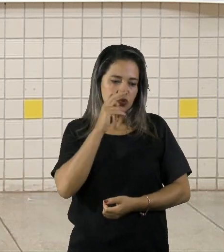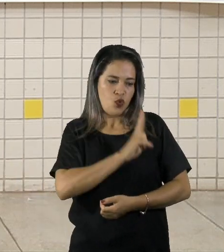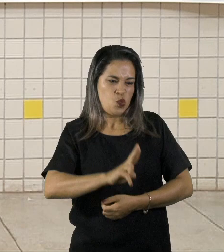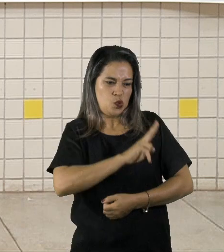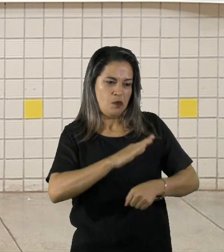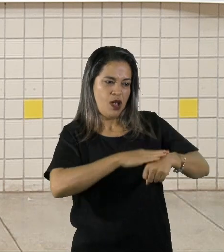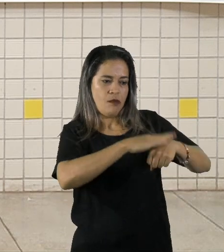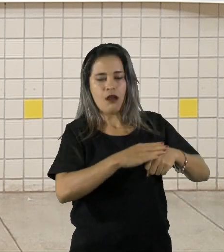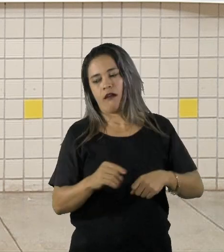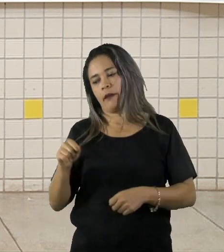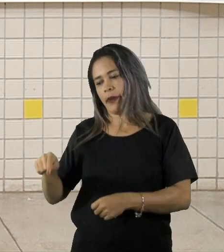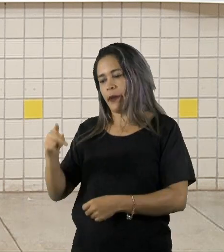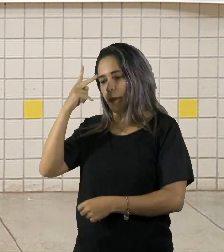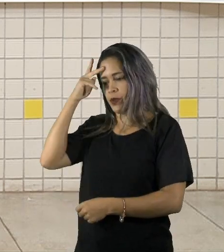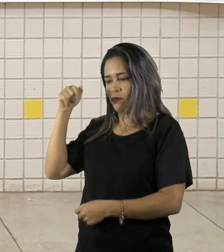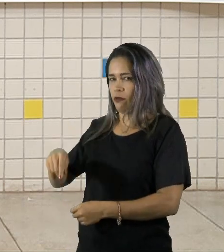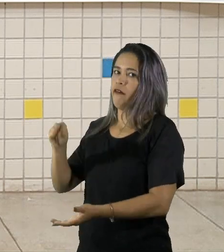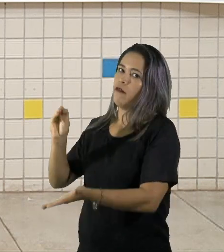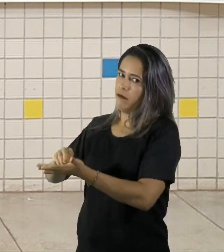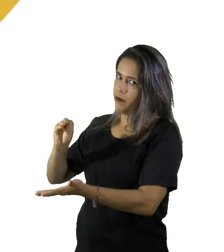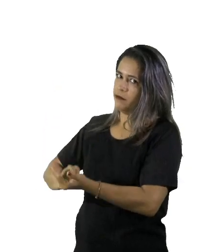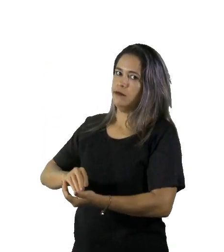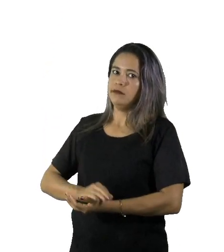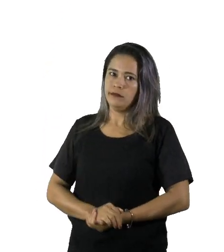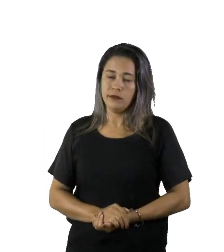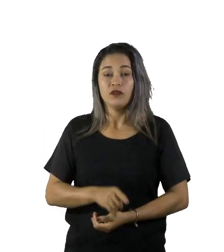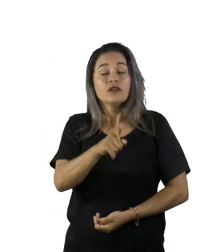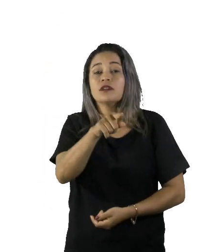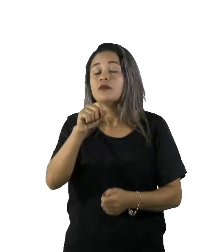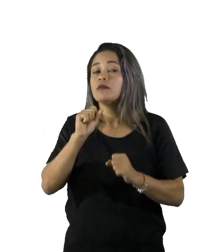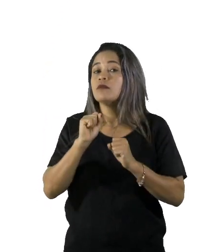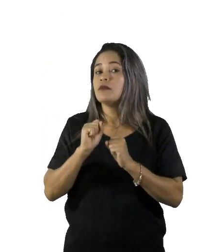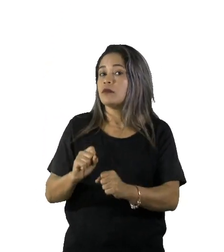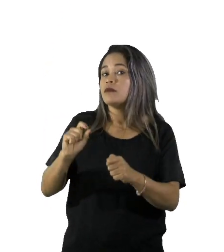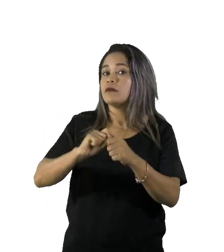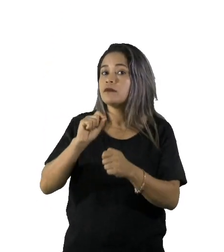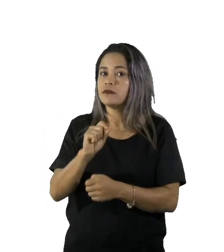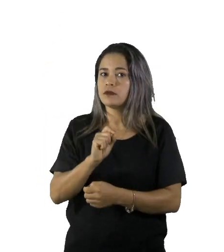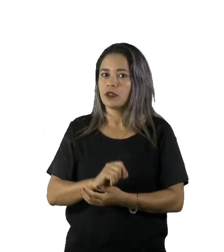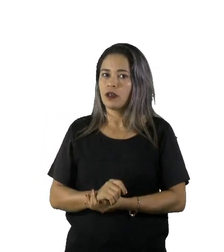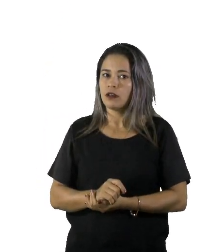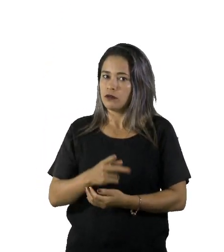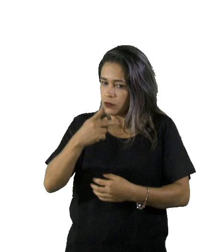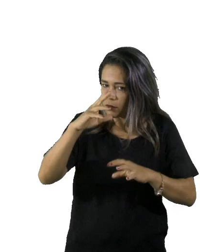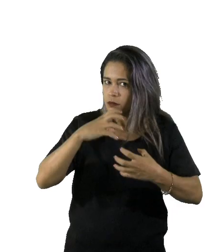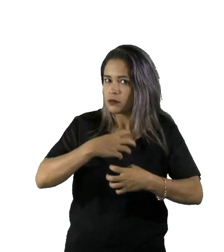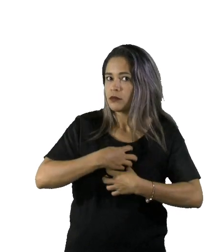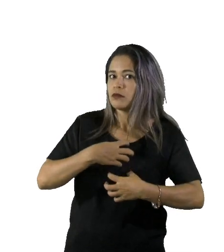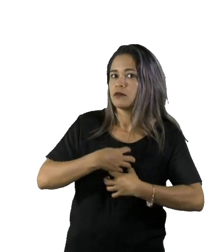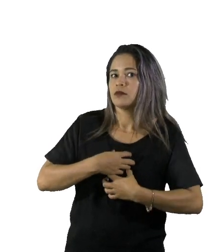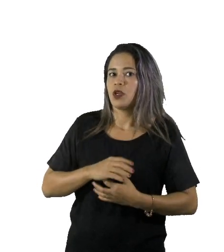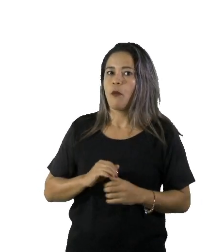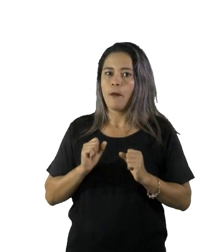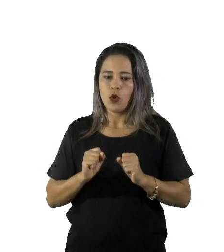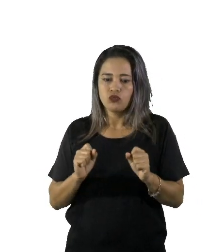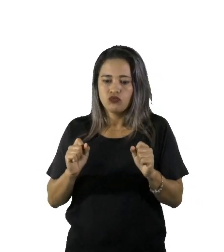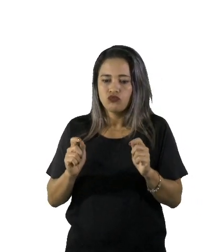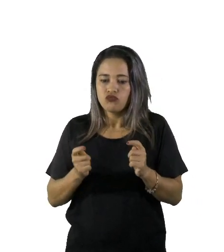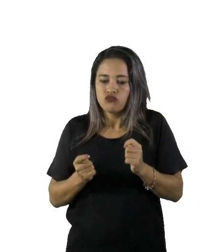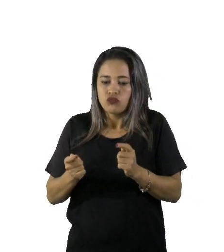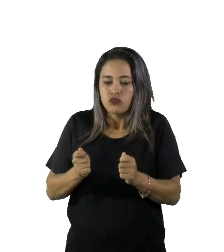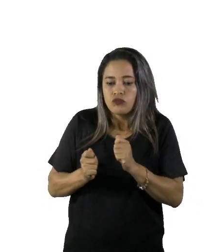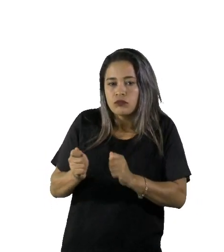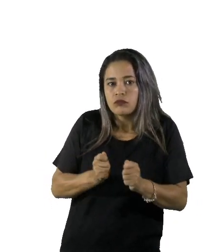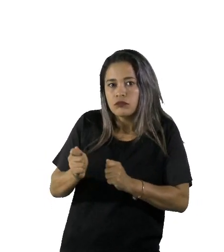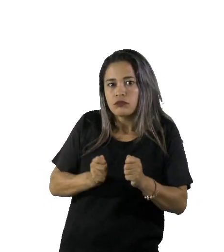outras pessoas. Então, o que você pode fazer? Então, você pode mudar alguns hábitos seus, você pode economizar água. Então, você